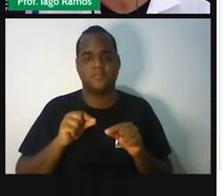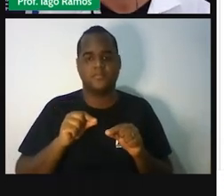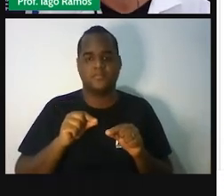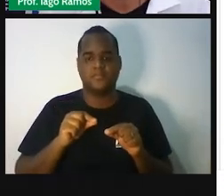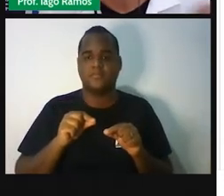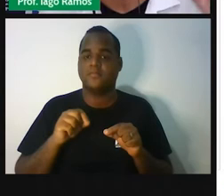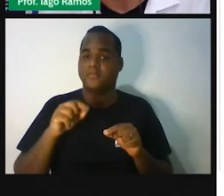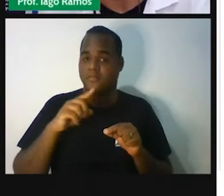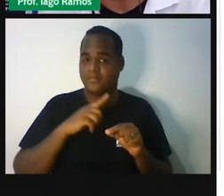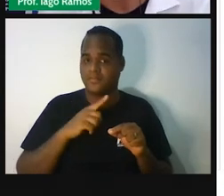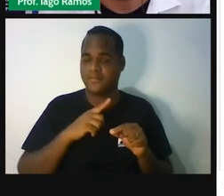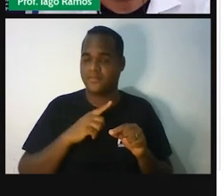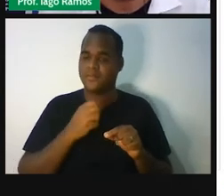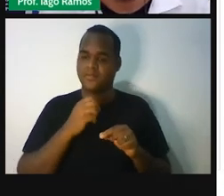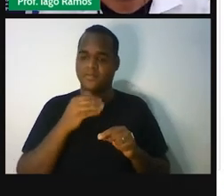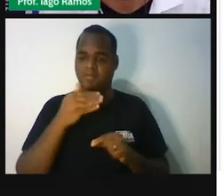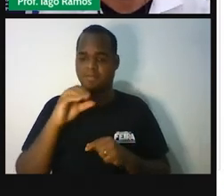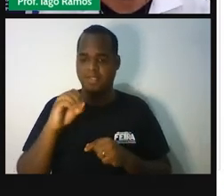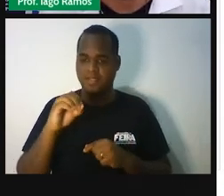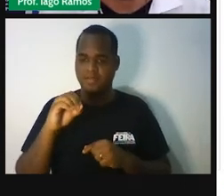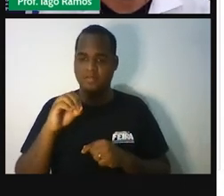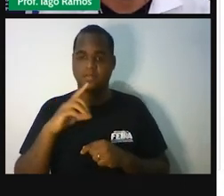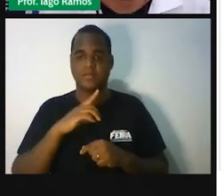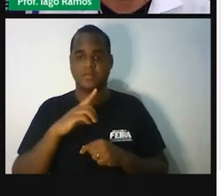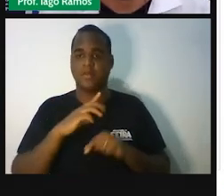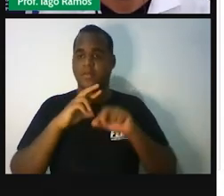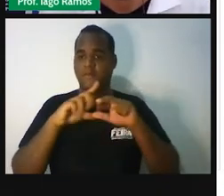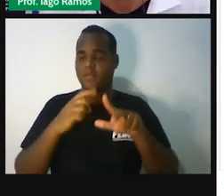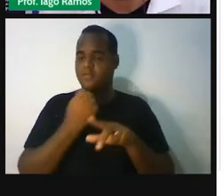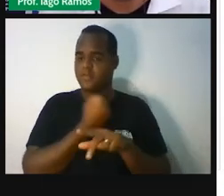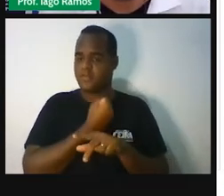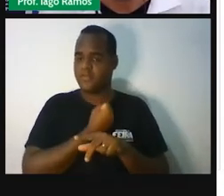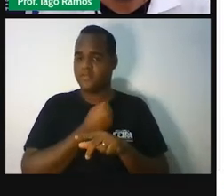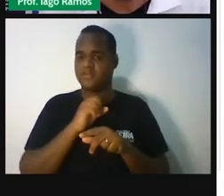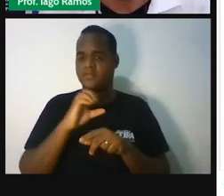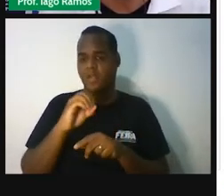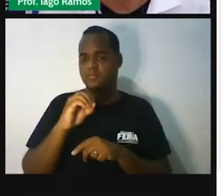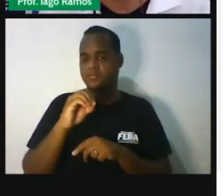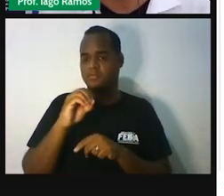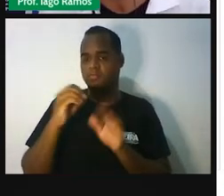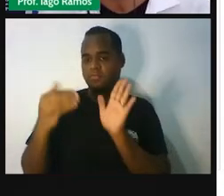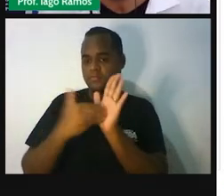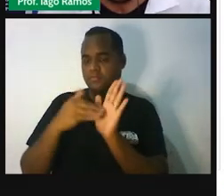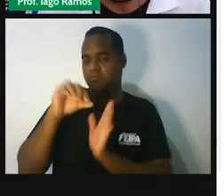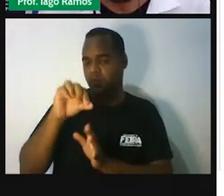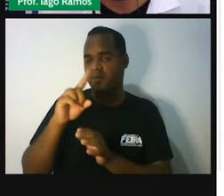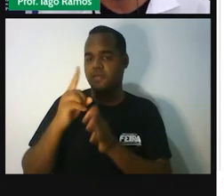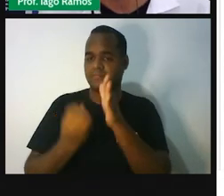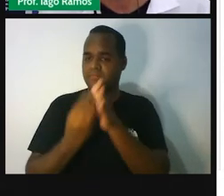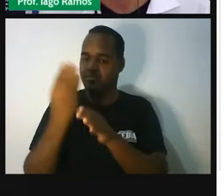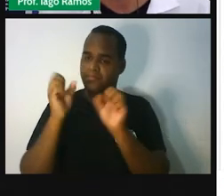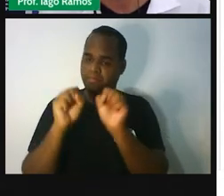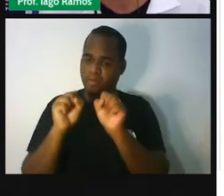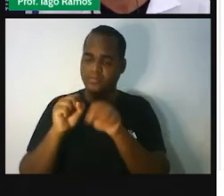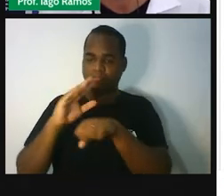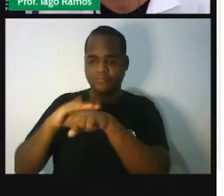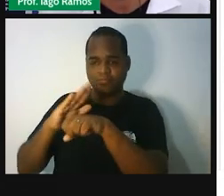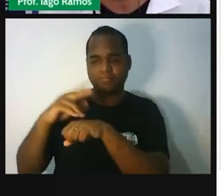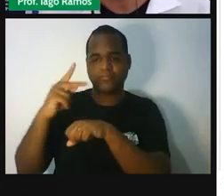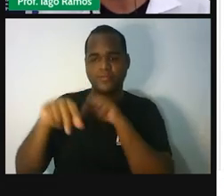número. Do 0 ao 9, você pode escolher para aparecer esse númerozinho